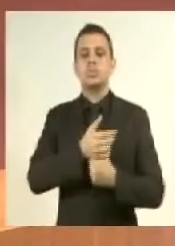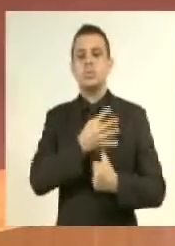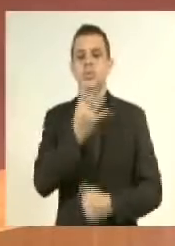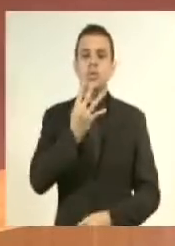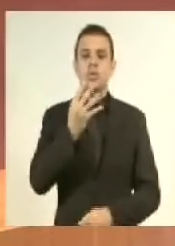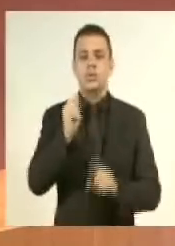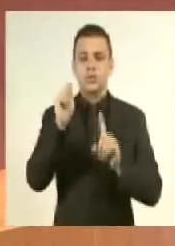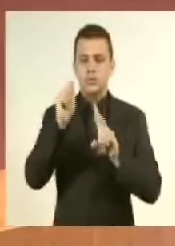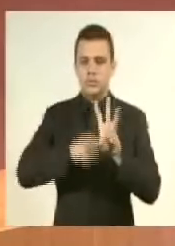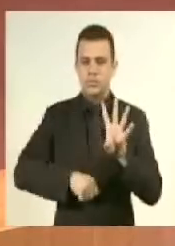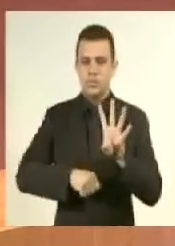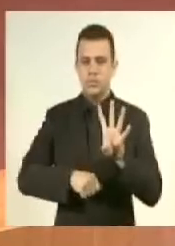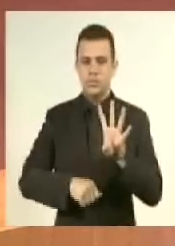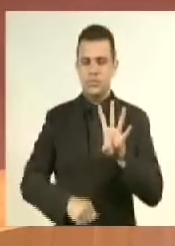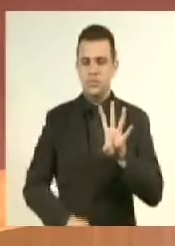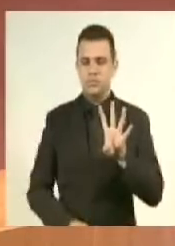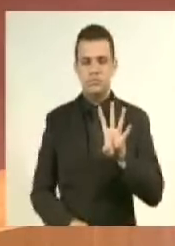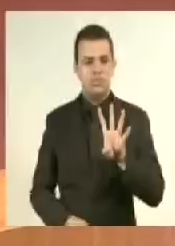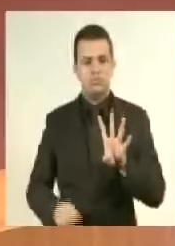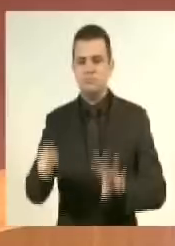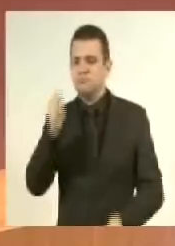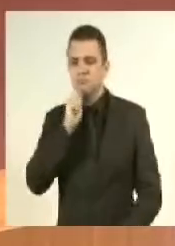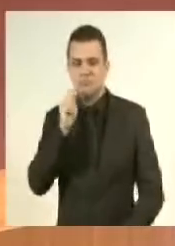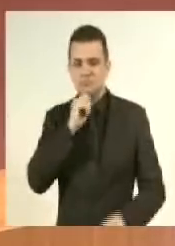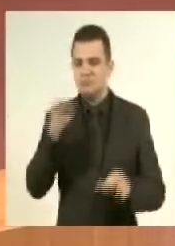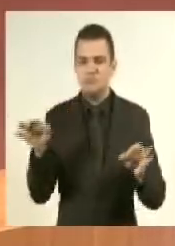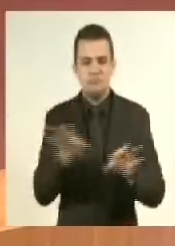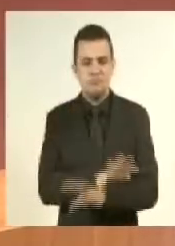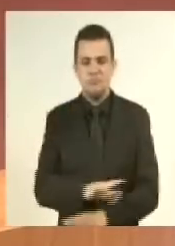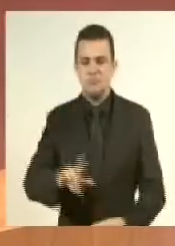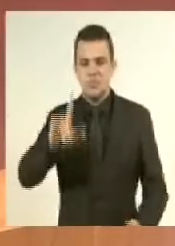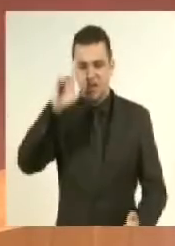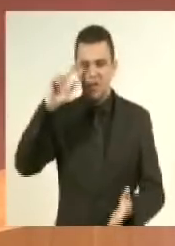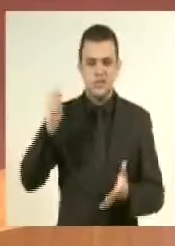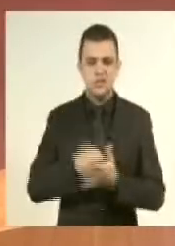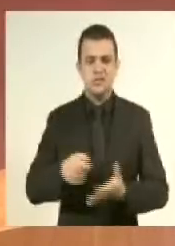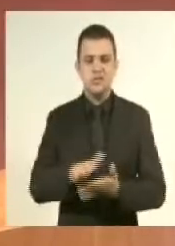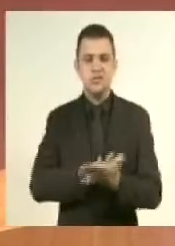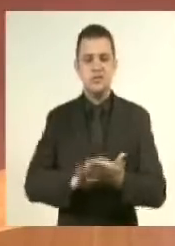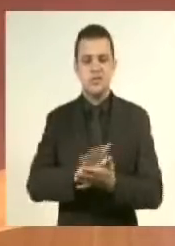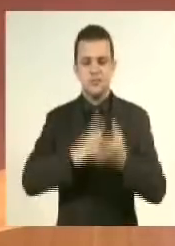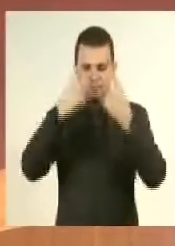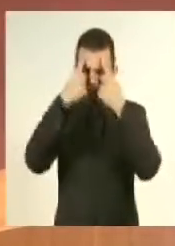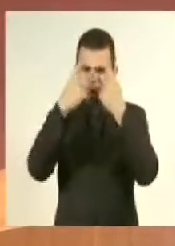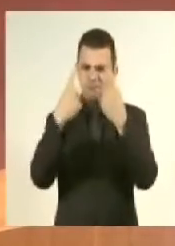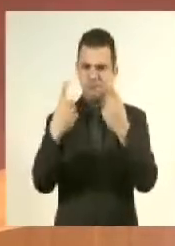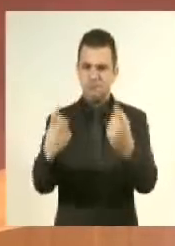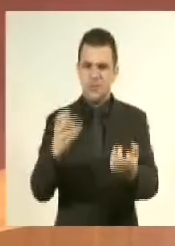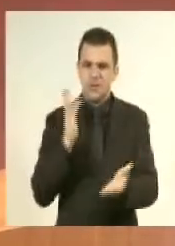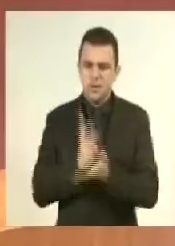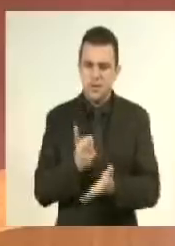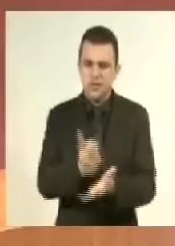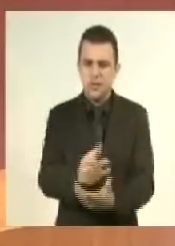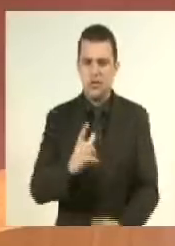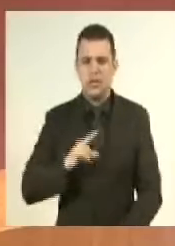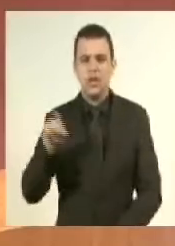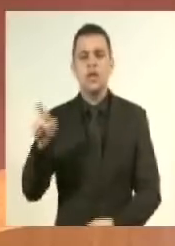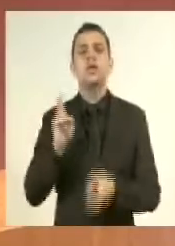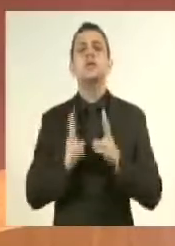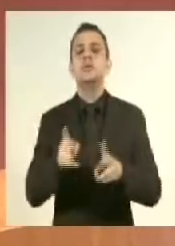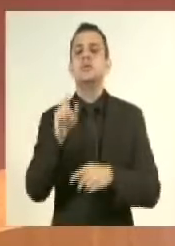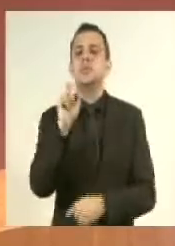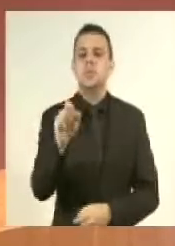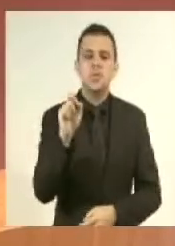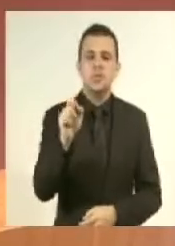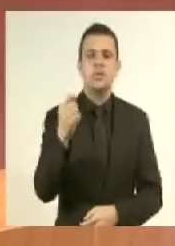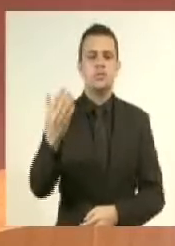que veio. Violência atrás de violência. E aí, ele sempre vai buscar o